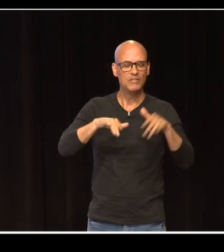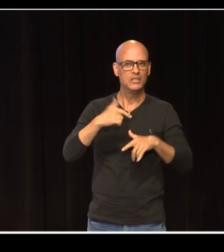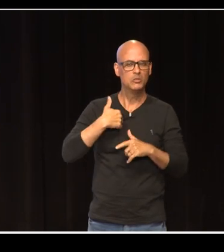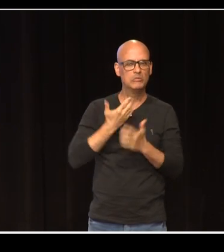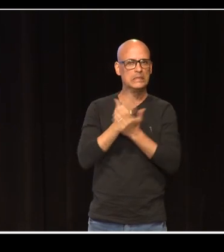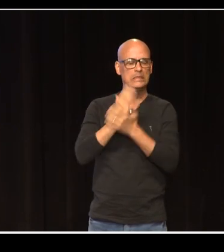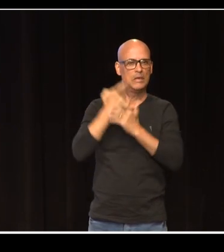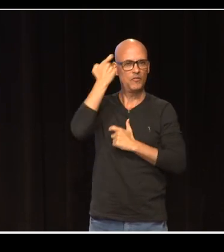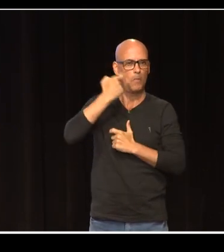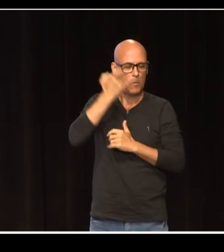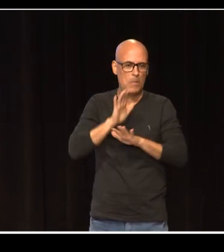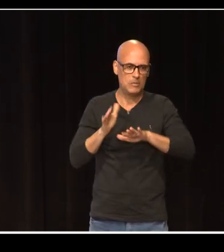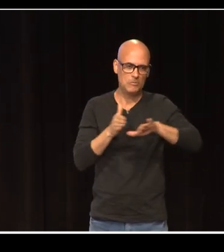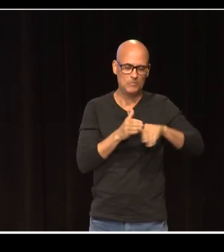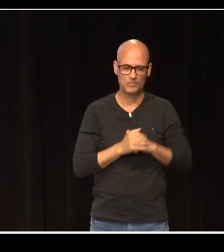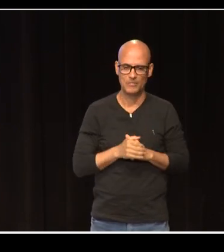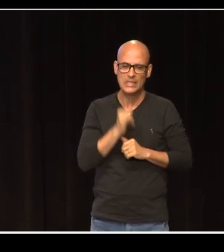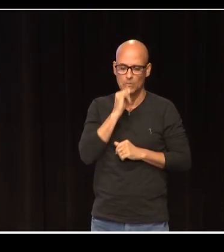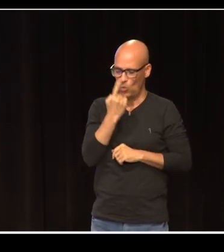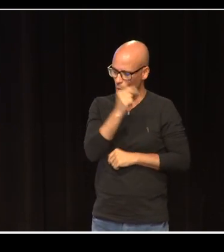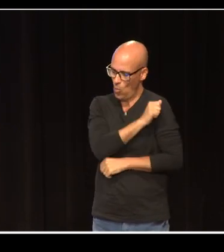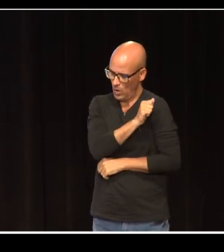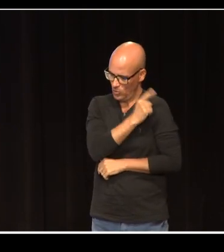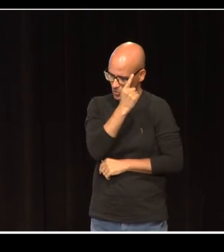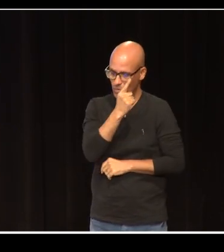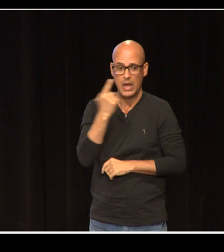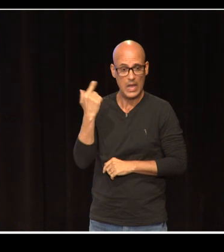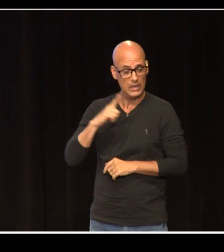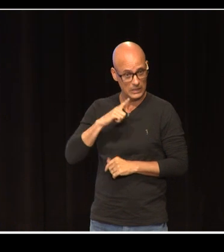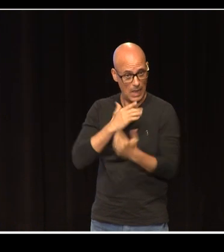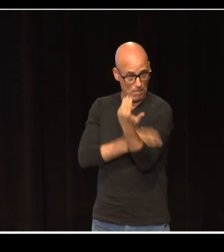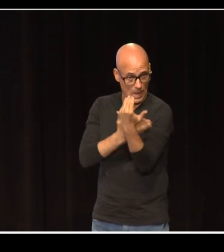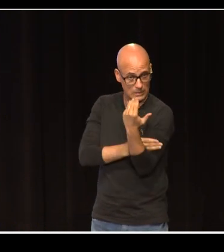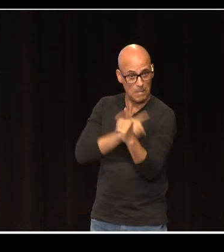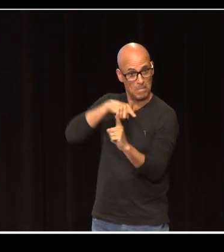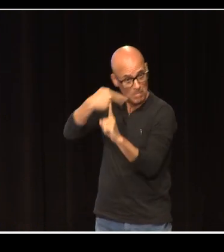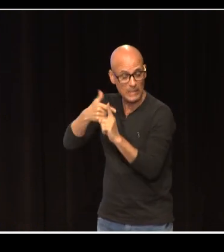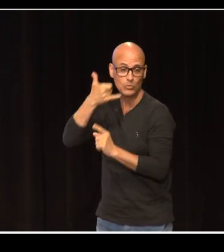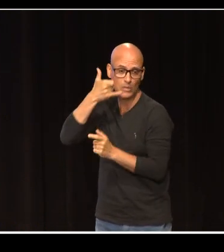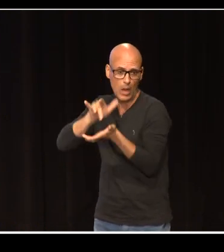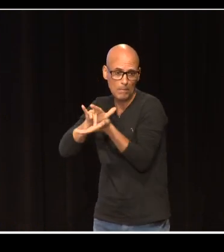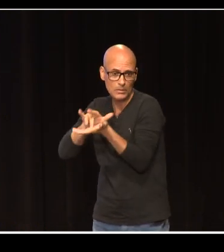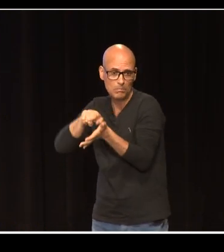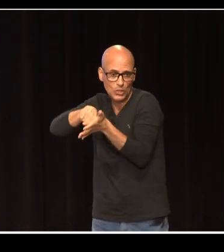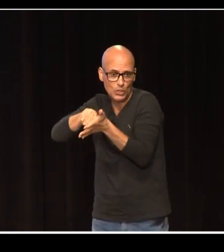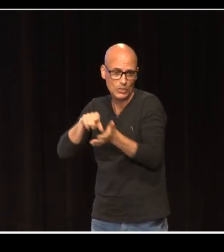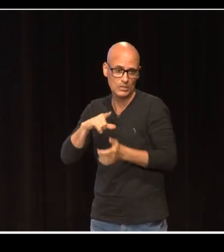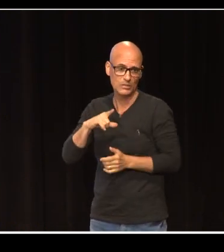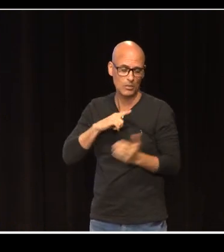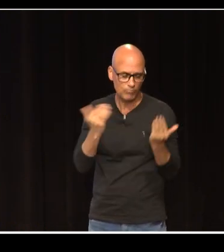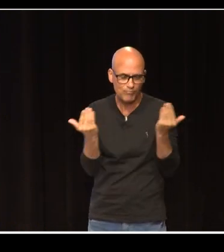orelha. Então, por exemplo, tem um aluno aqui, que ele, além de estar com a pastinha, ele estava com o celular. Então, ele estava